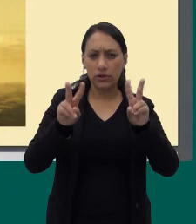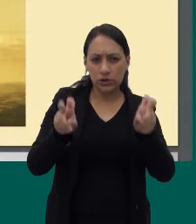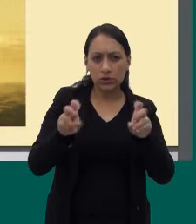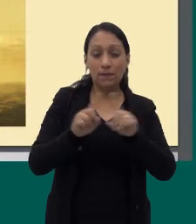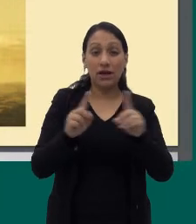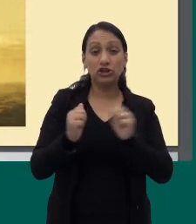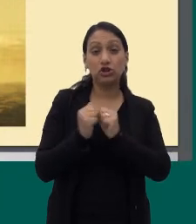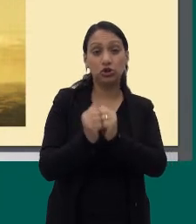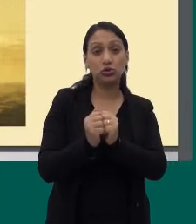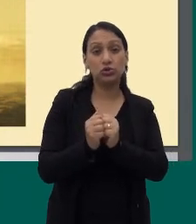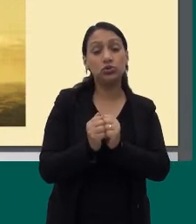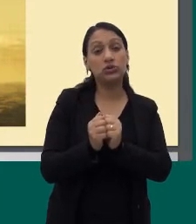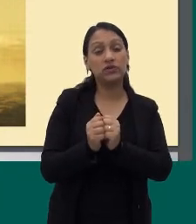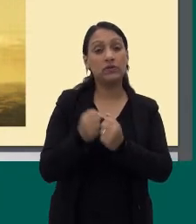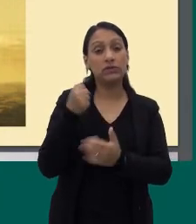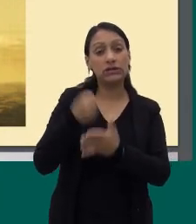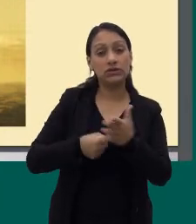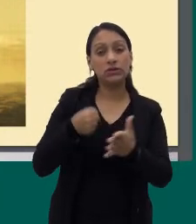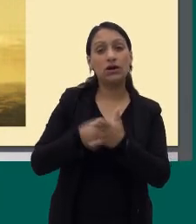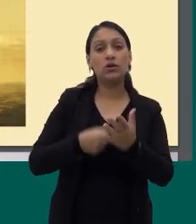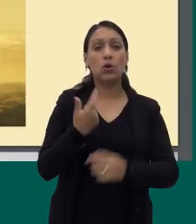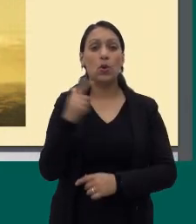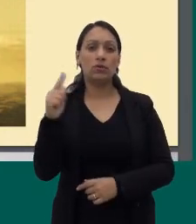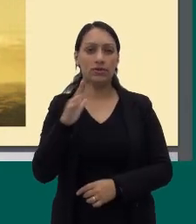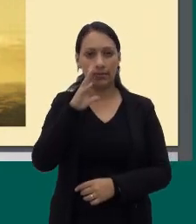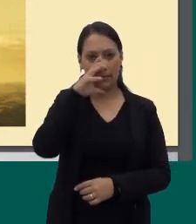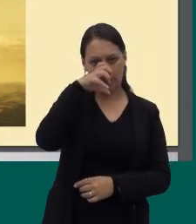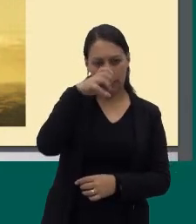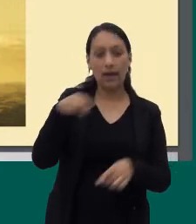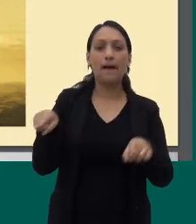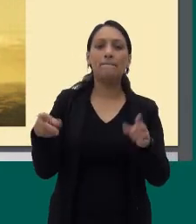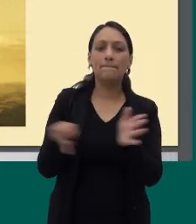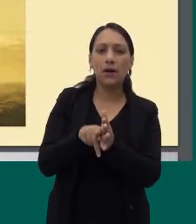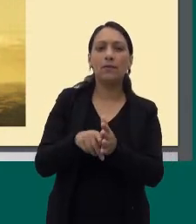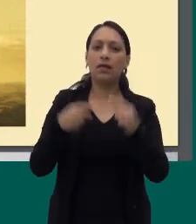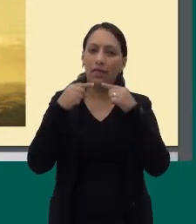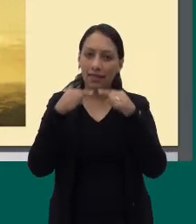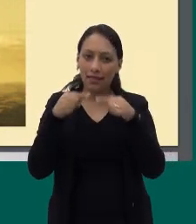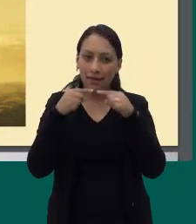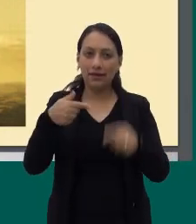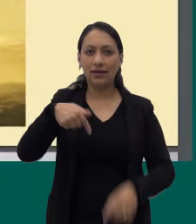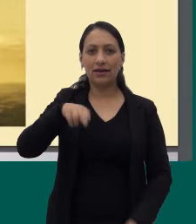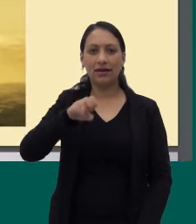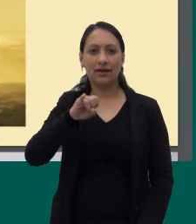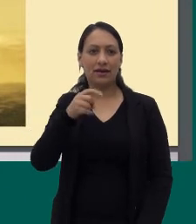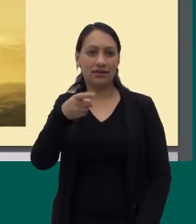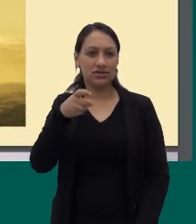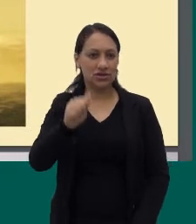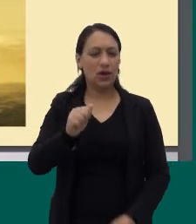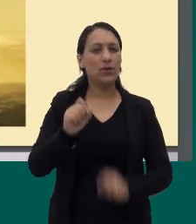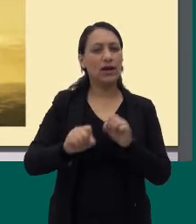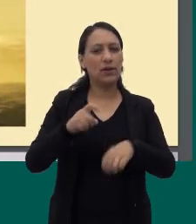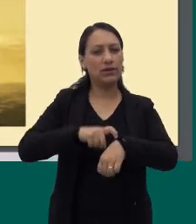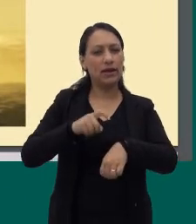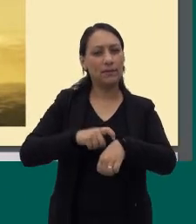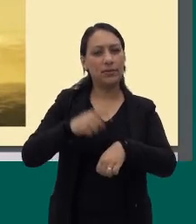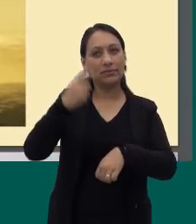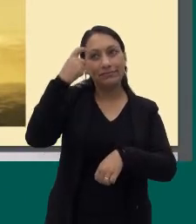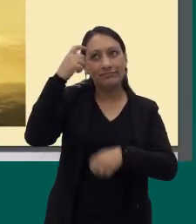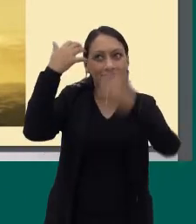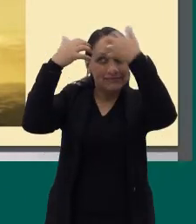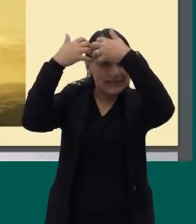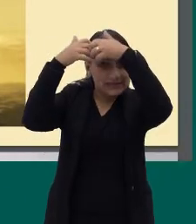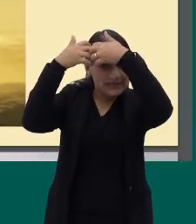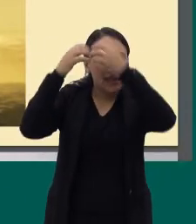uma outra resistência e vai criando a própria queixa. Que a gente vai no tempo do teu psiquismo e não no tempo daquilo